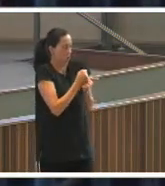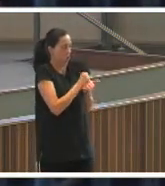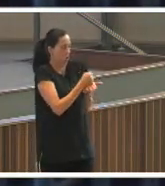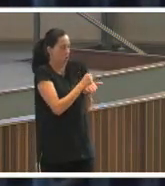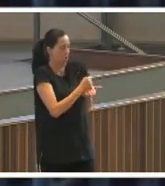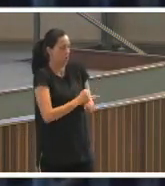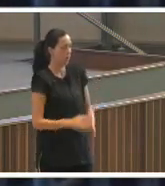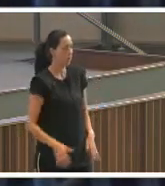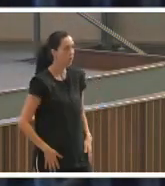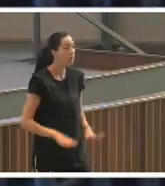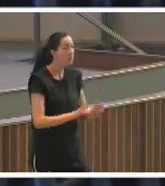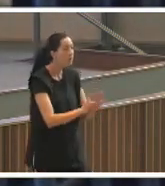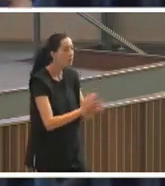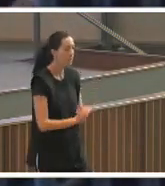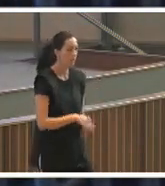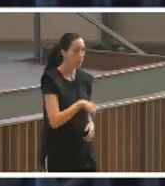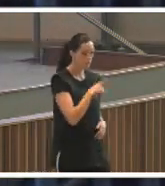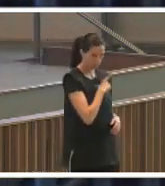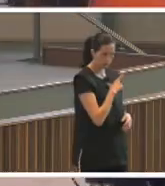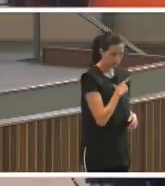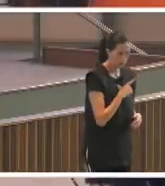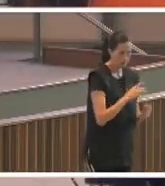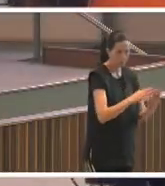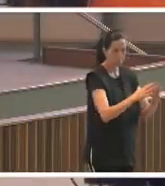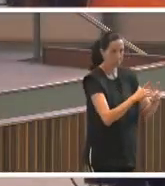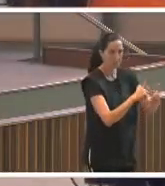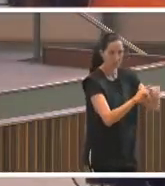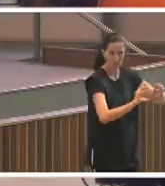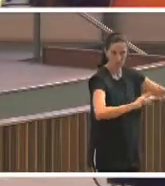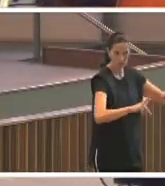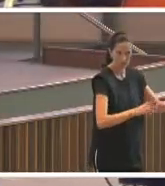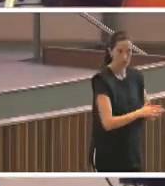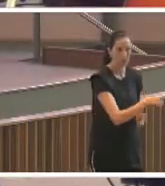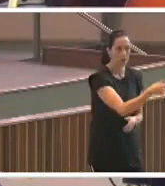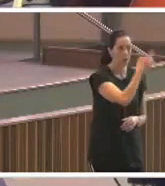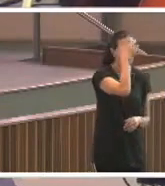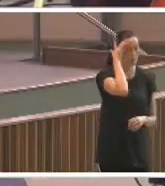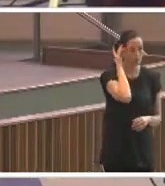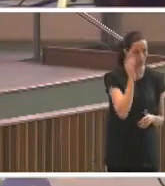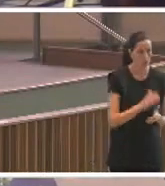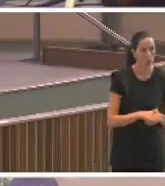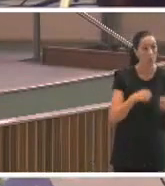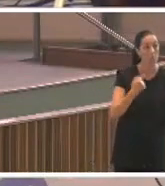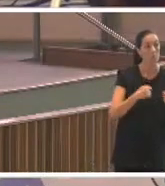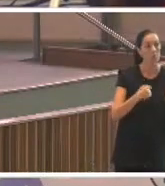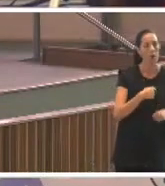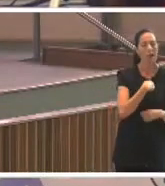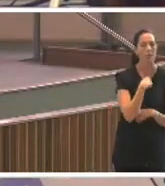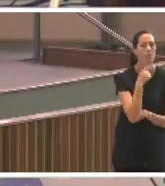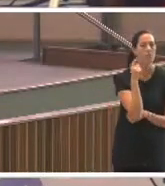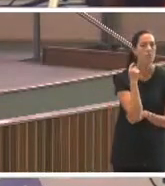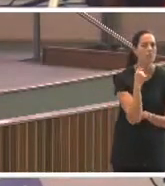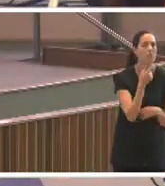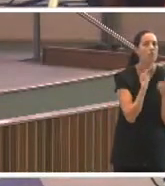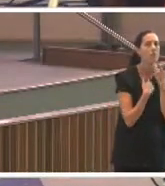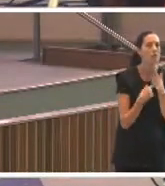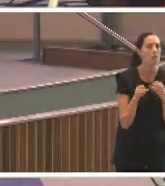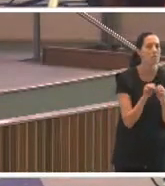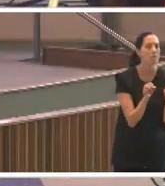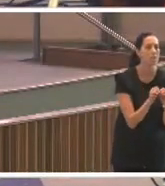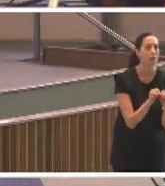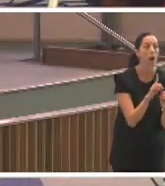qualquer decisão sem procurar o seu líder, e o líder vai dar uma profecia para ele, se ele pode ou não pode fazer o que ele tem que